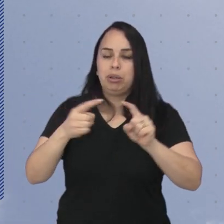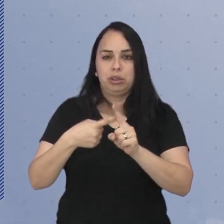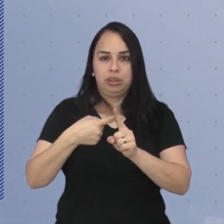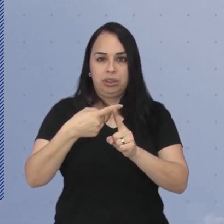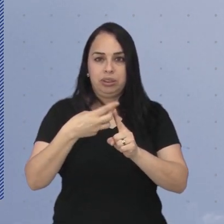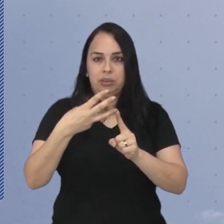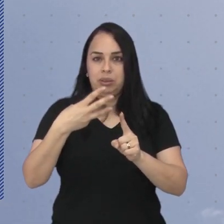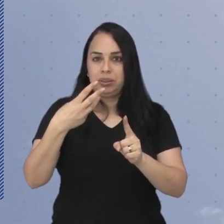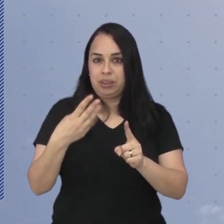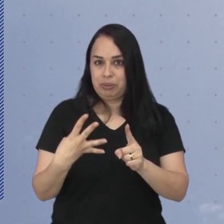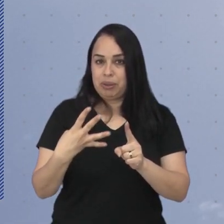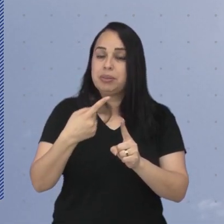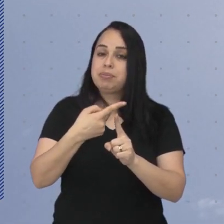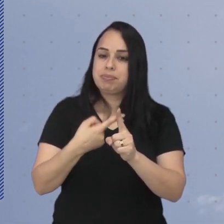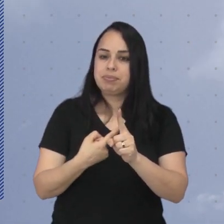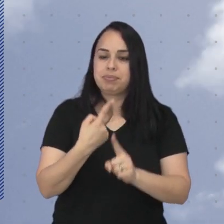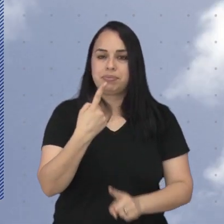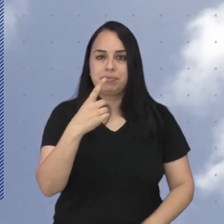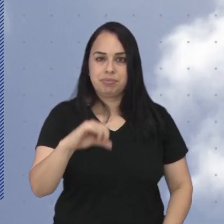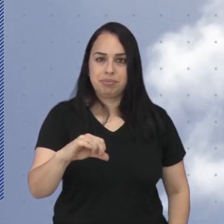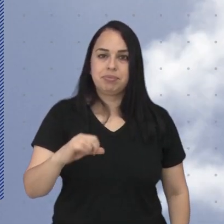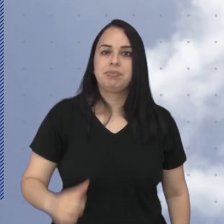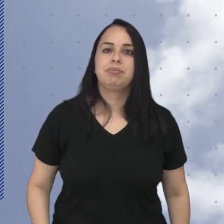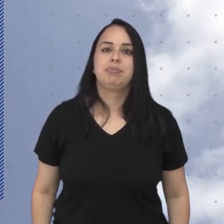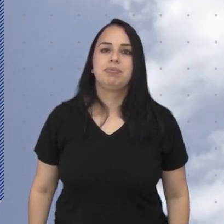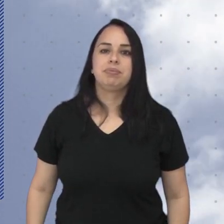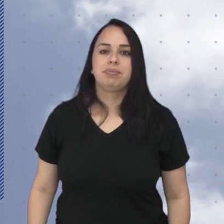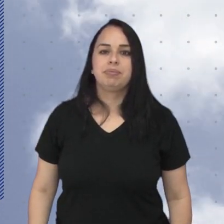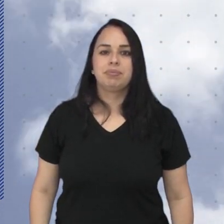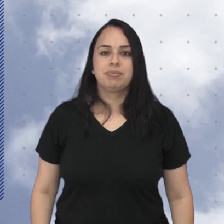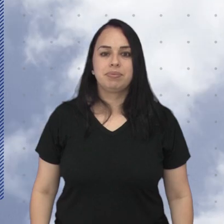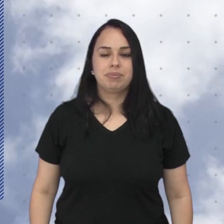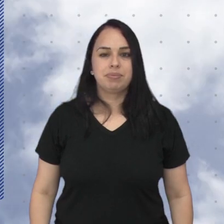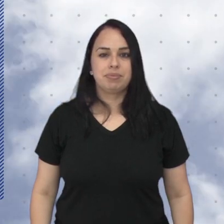A máxima é de 34 graus e a mínima de 19.